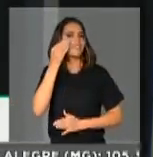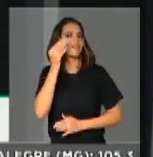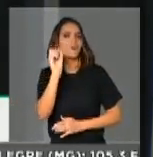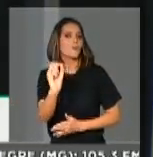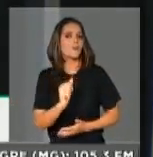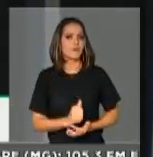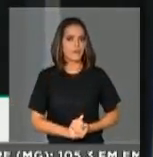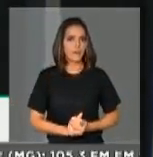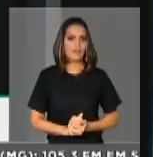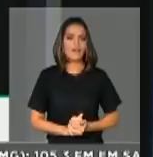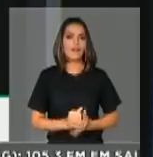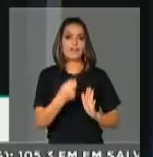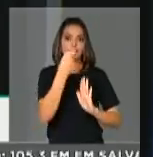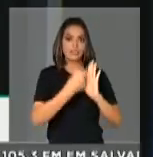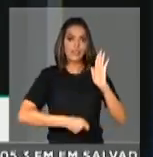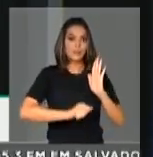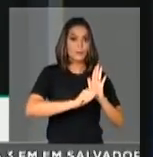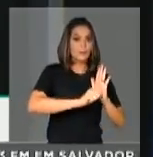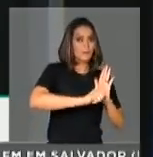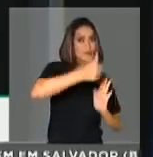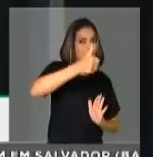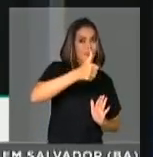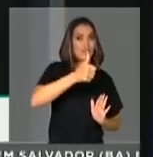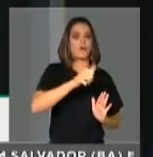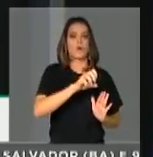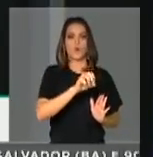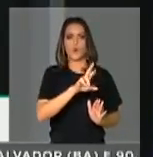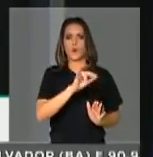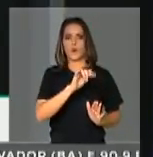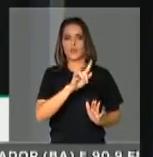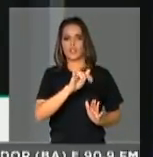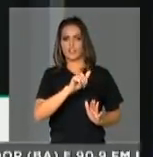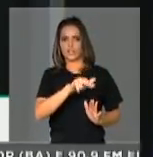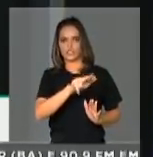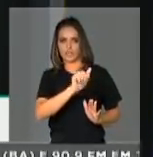evidentemente, o texto original. Agora,